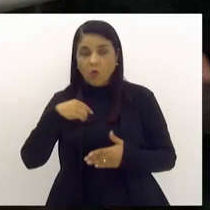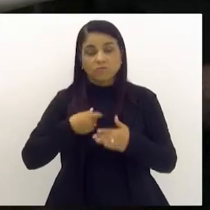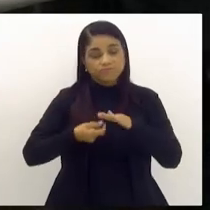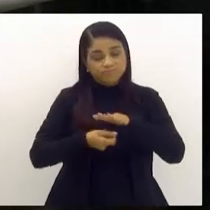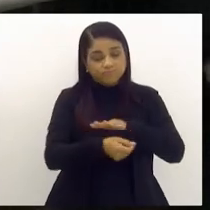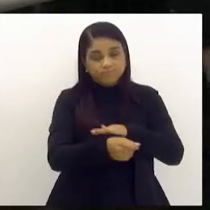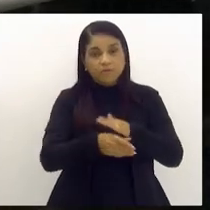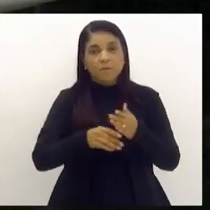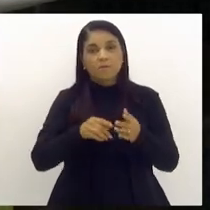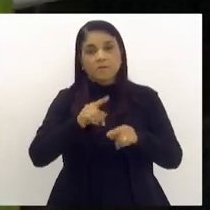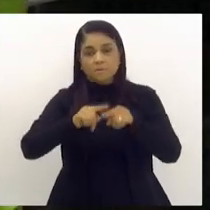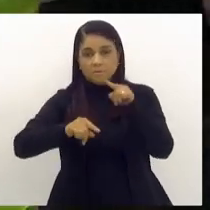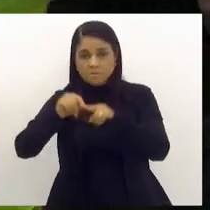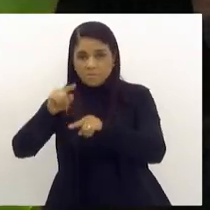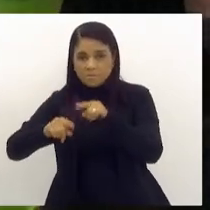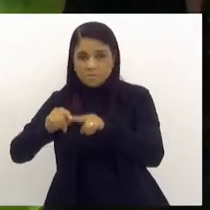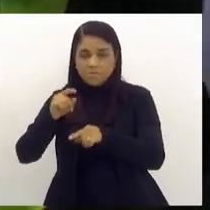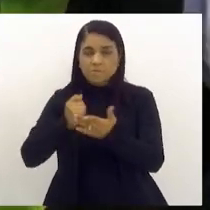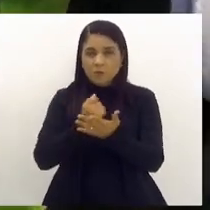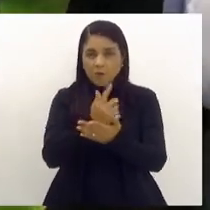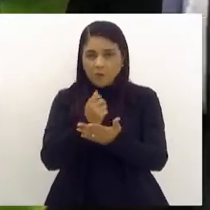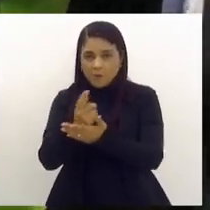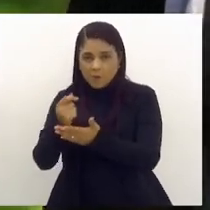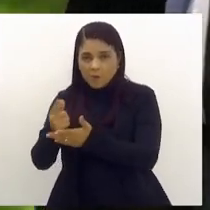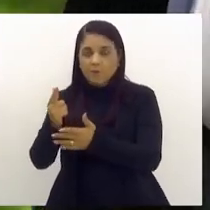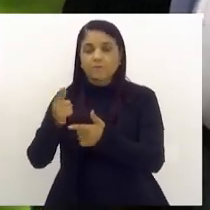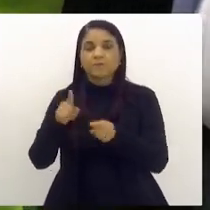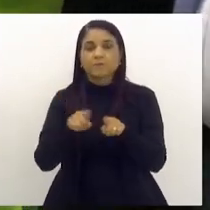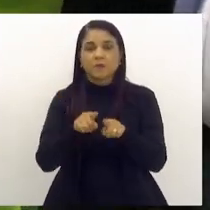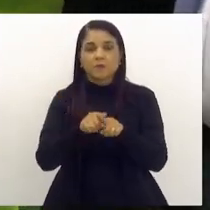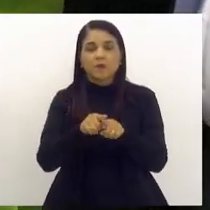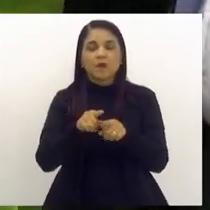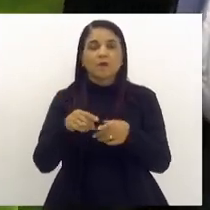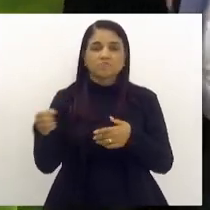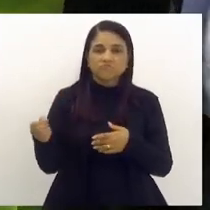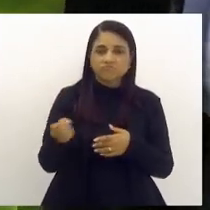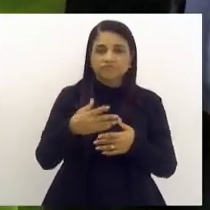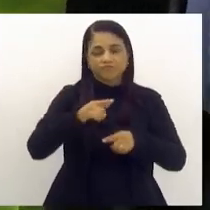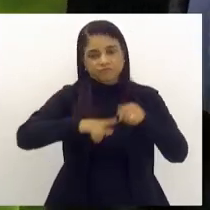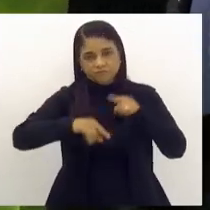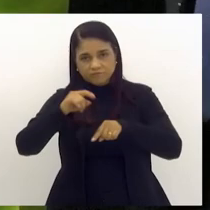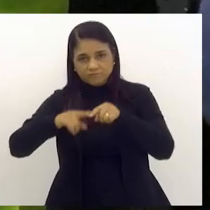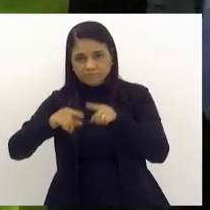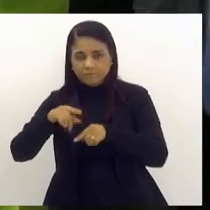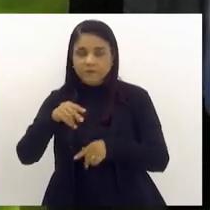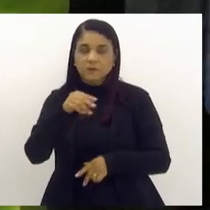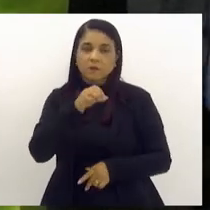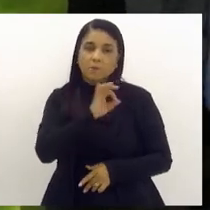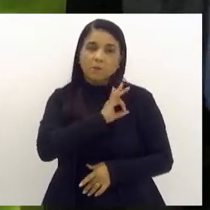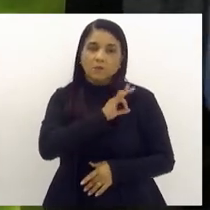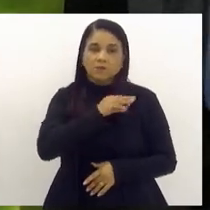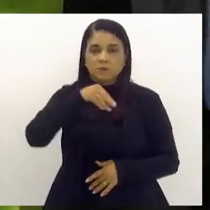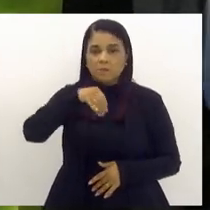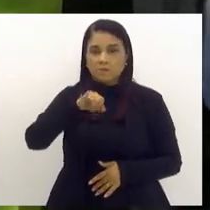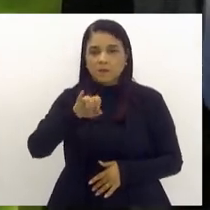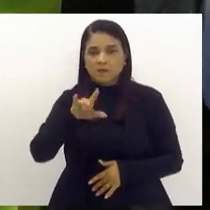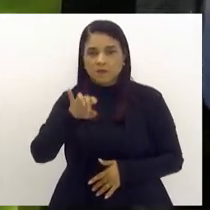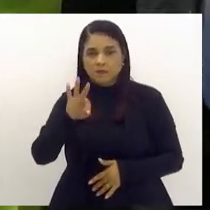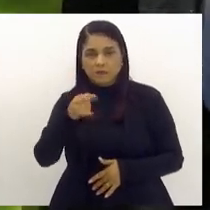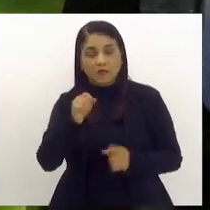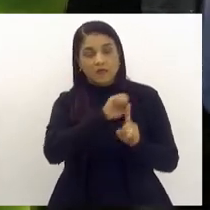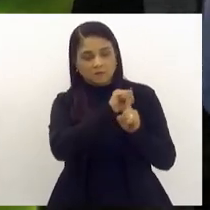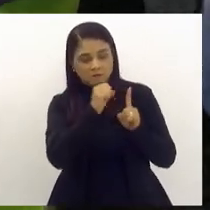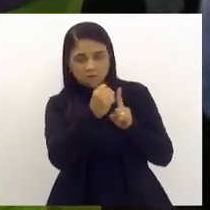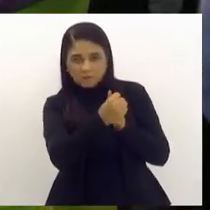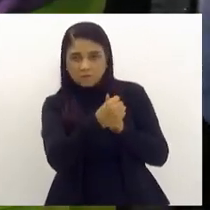a manutenção, o reequipamento material e a modernização da Polícia Militar do Estado do Rio de Janeiro e para assistência social